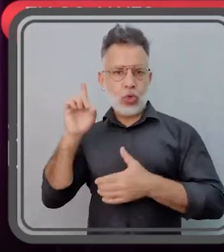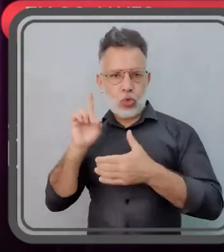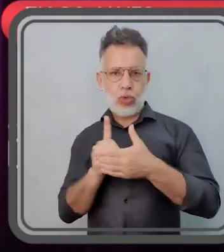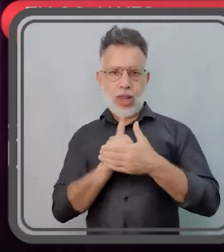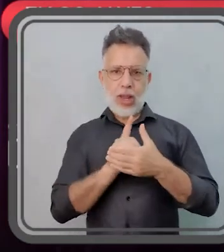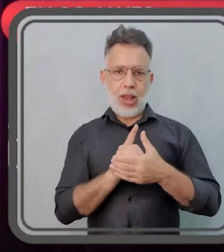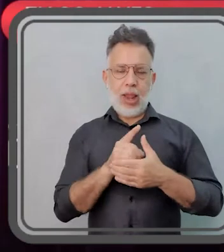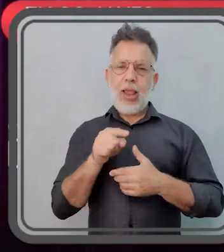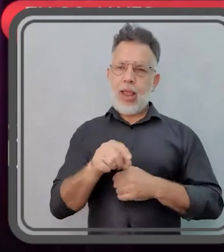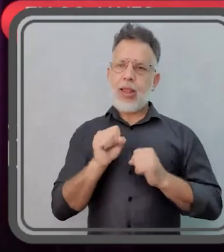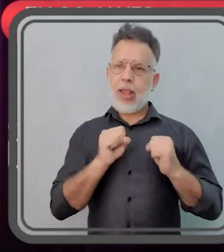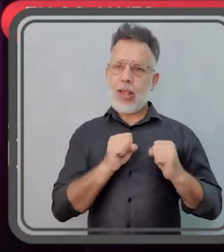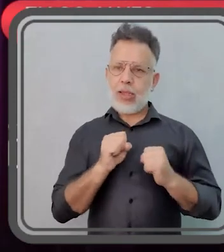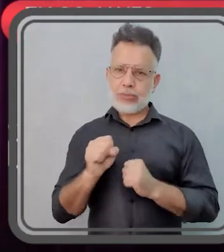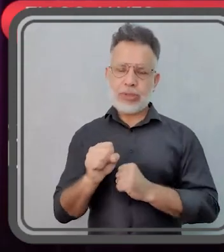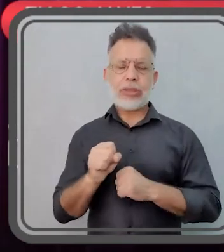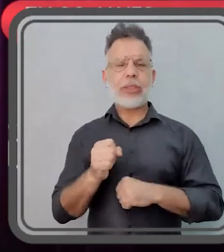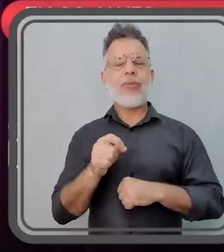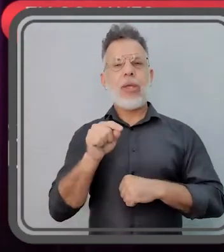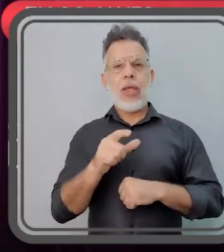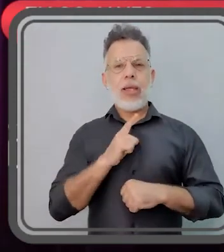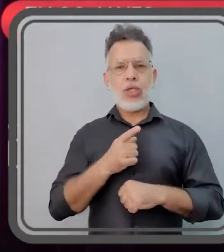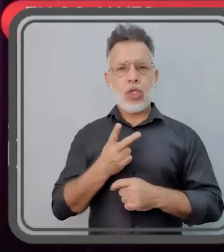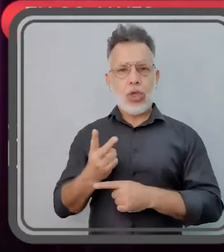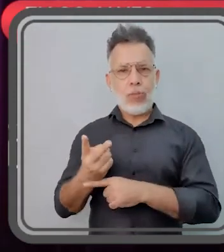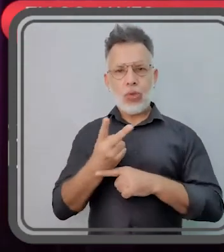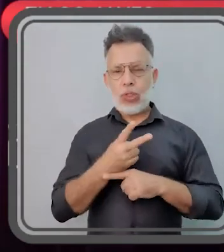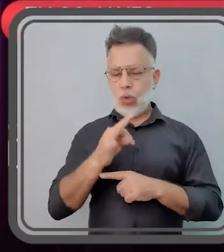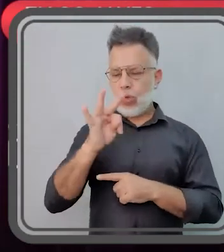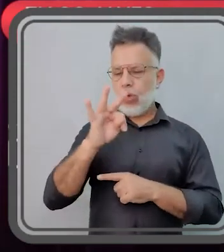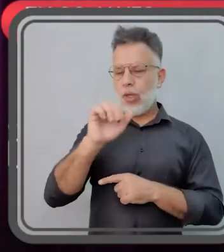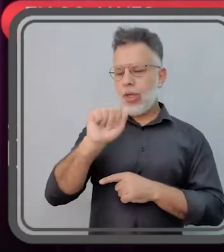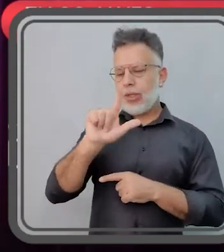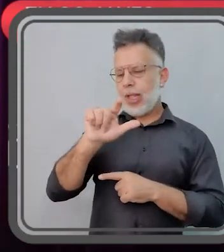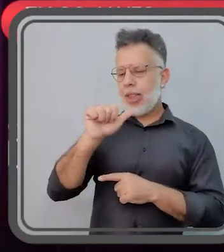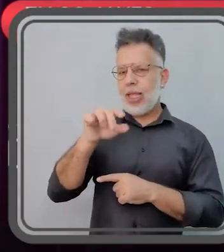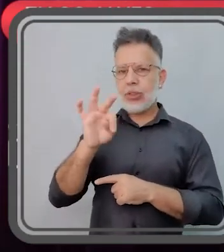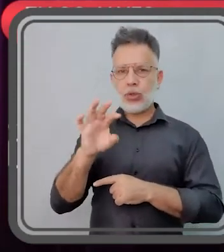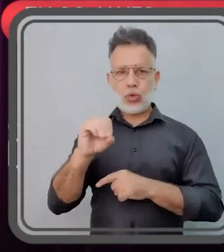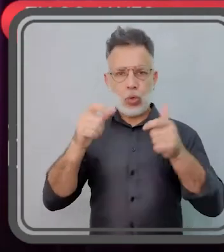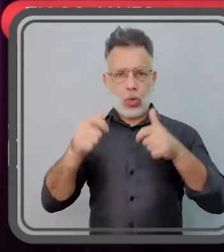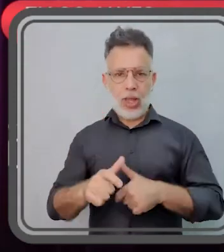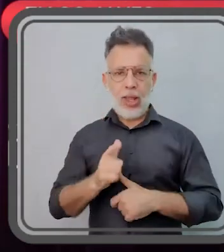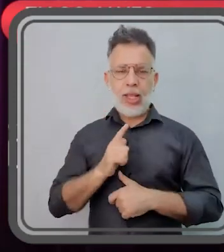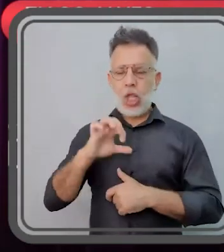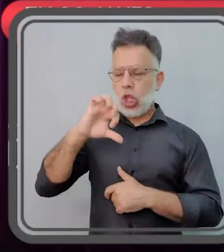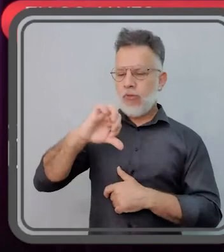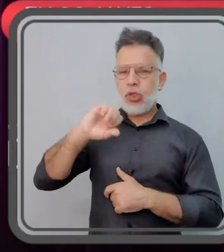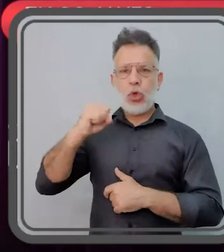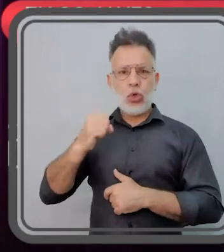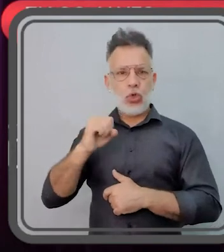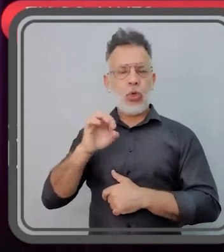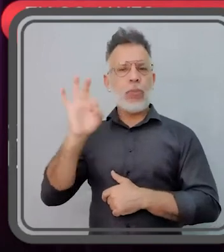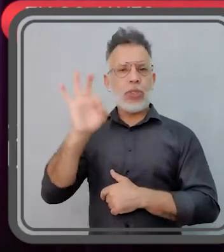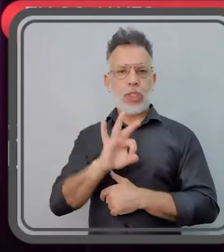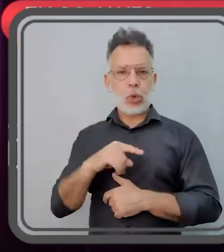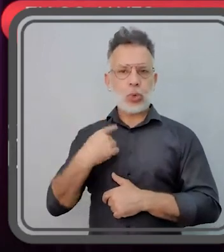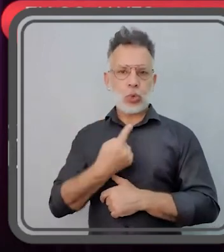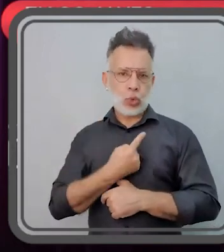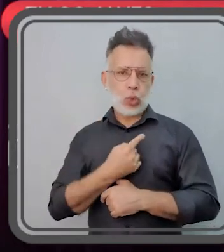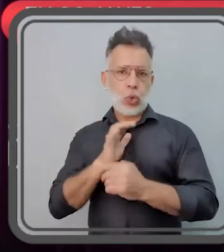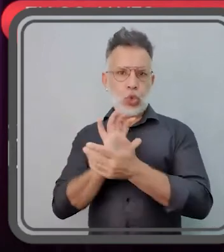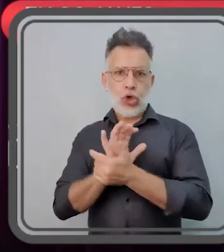é possível sem talento local. Hoje tem mais de 98% do nosso time brasileiro.